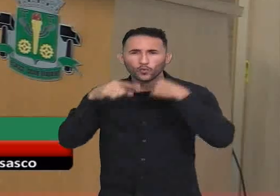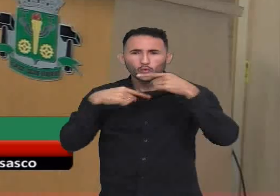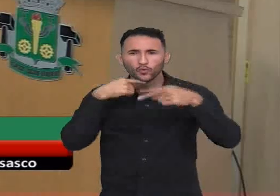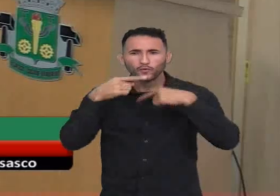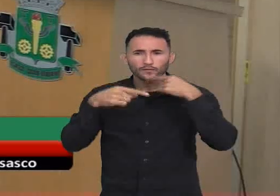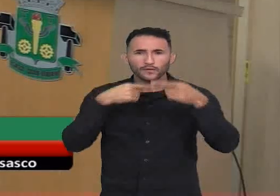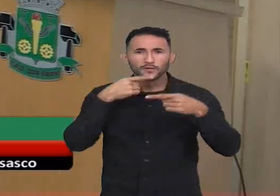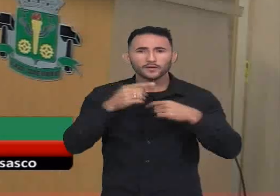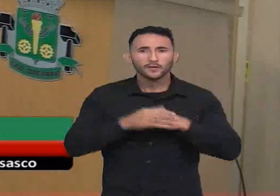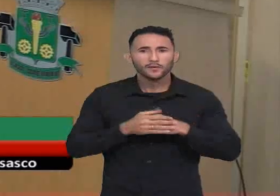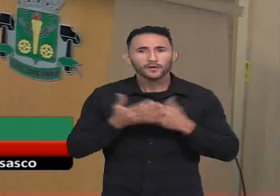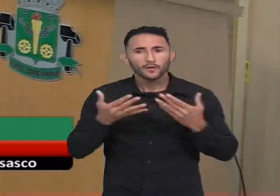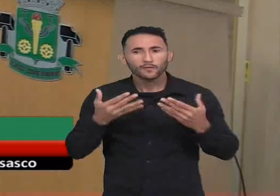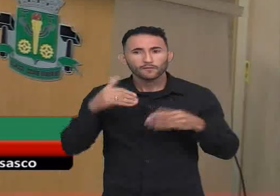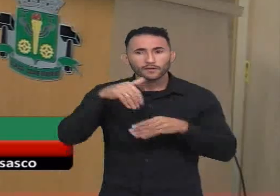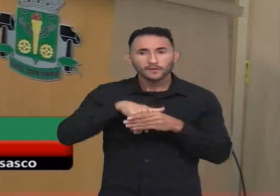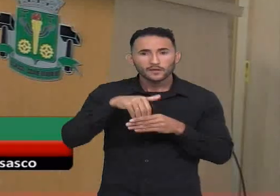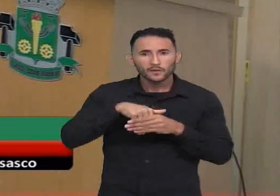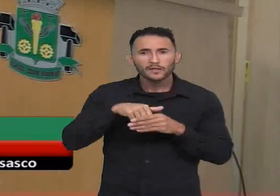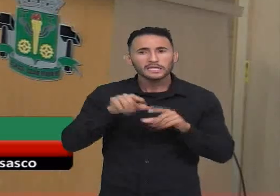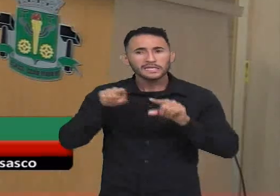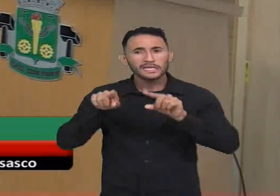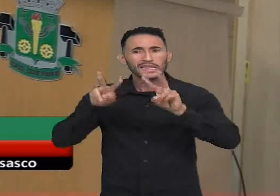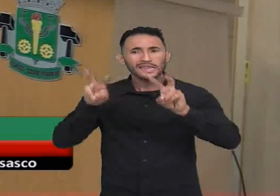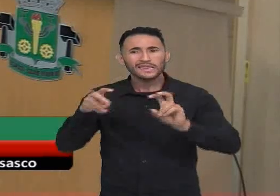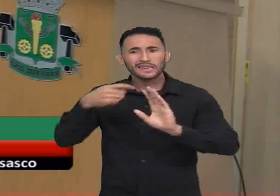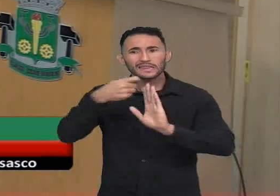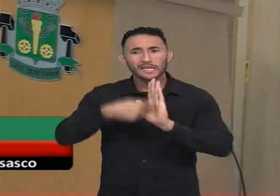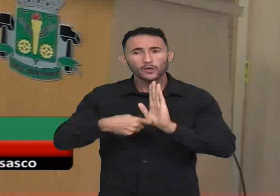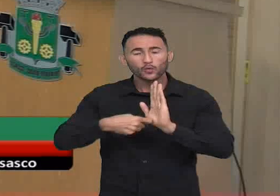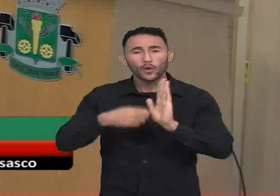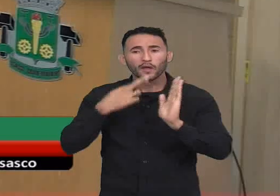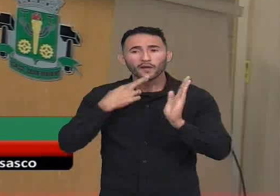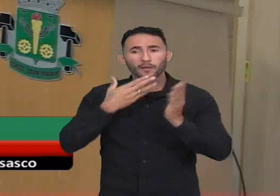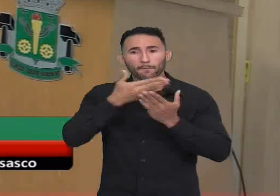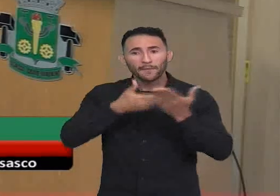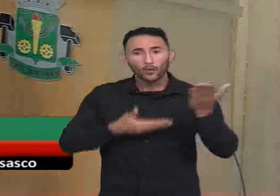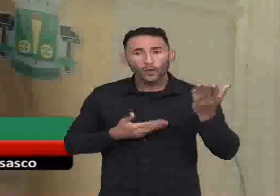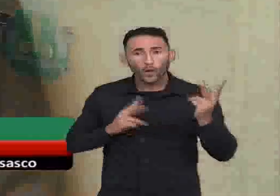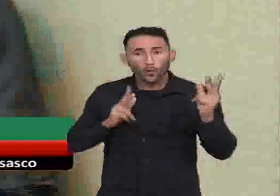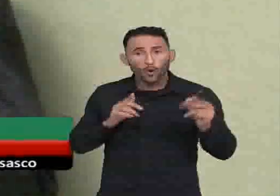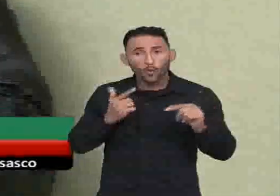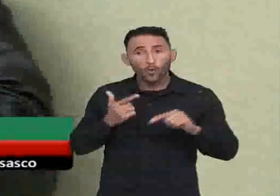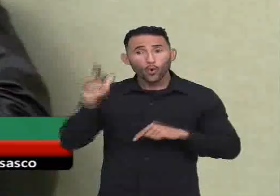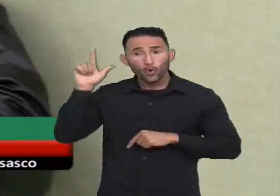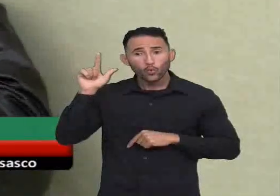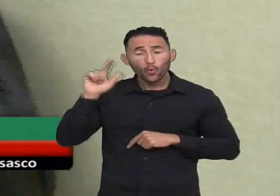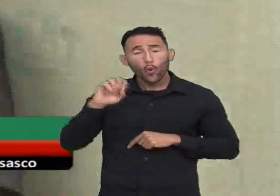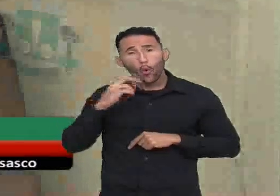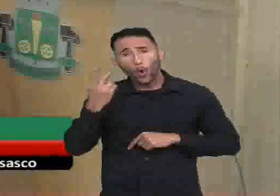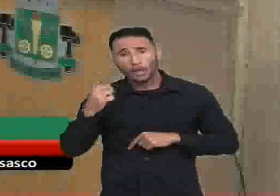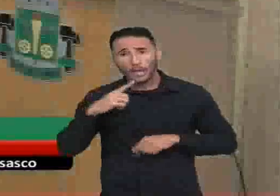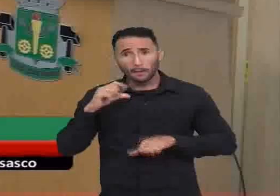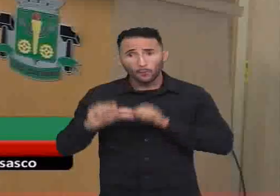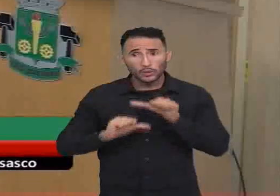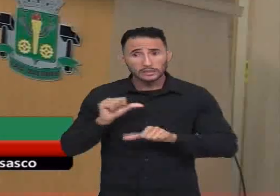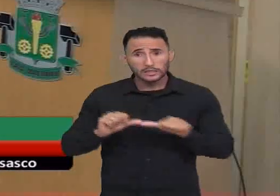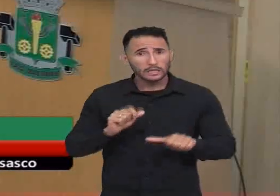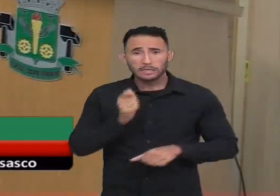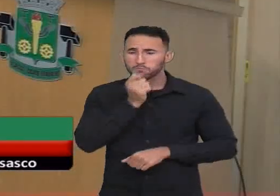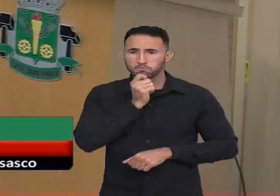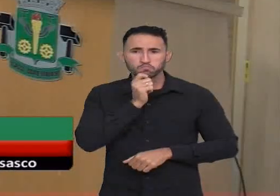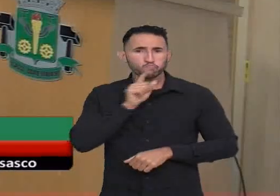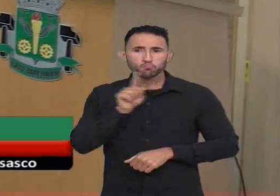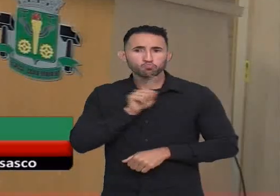Só uma pergunta antes de eu colocar em votação. O texto desse requerimento, ele é igual ao outro ou tem alguma... Não, ele